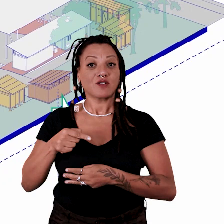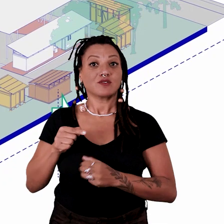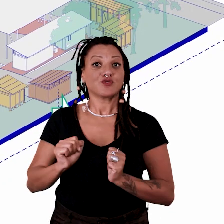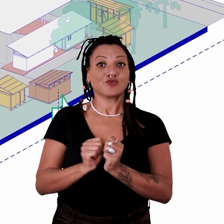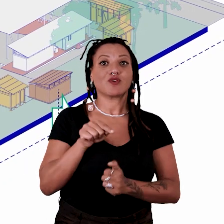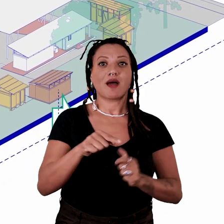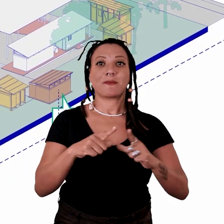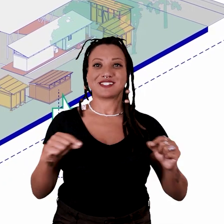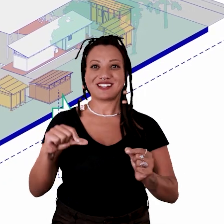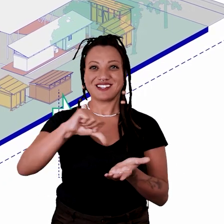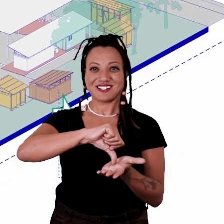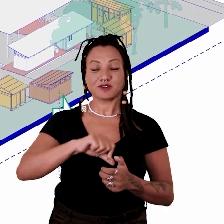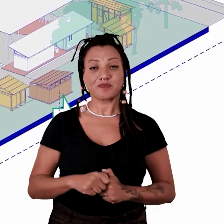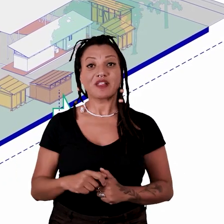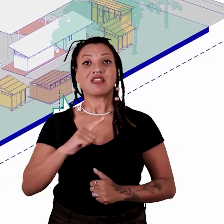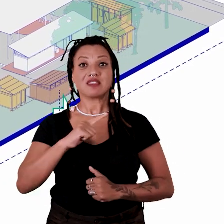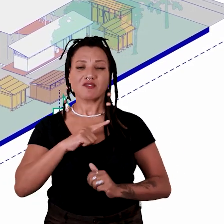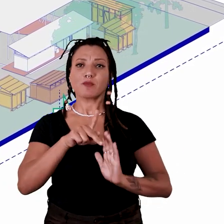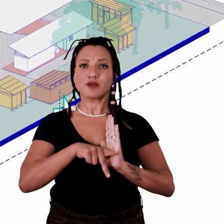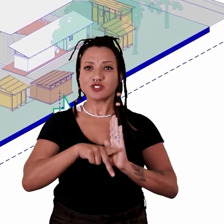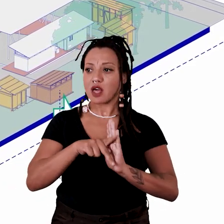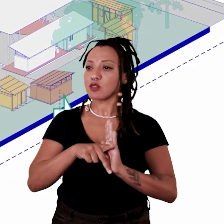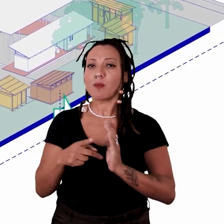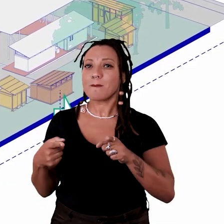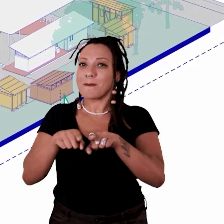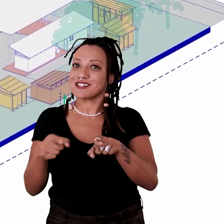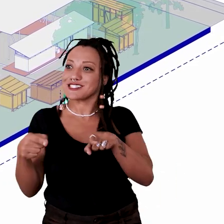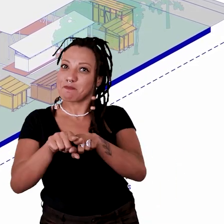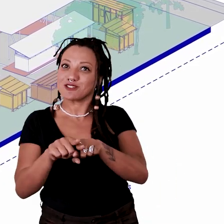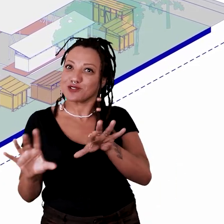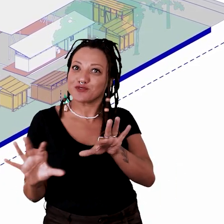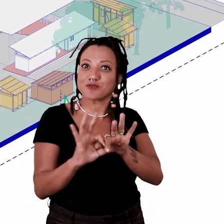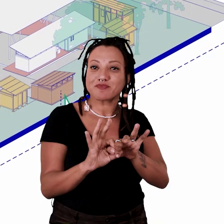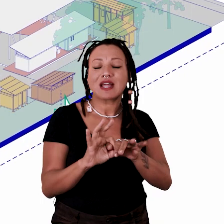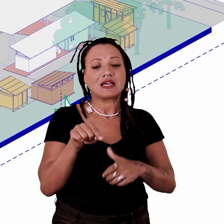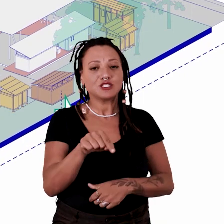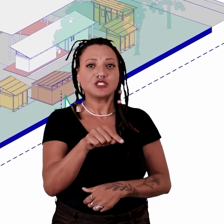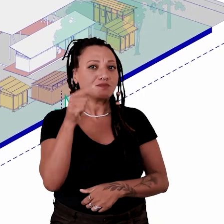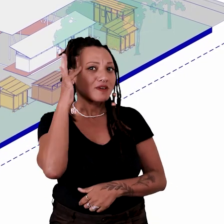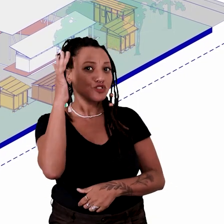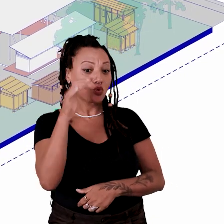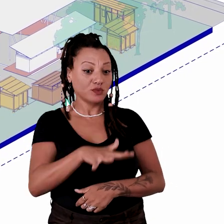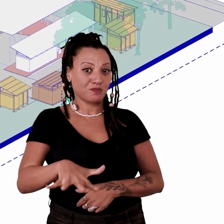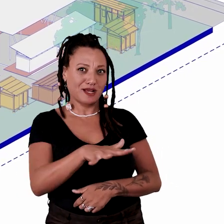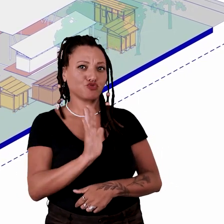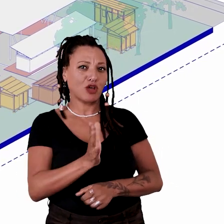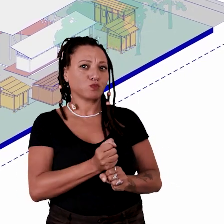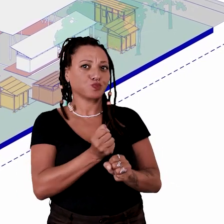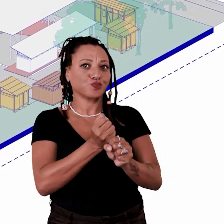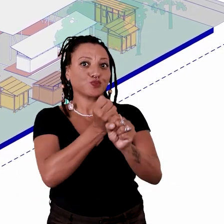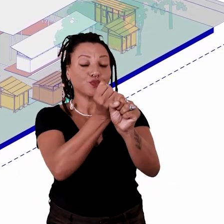ocupação que os catadores fazem hoje, onde eles ocupam, num espaço de trabalho que não serve apenas aos catadores, mas também à